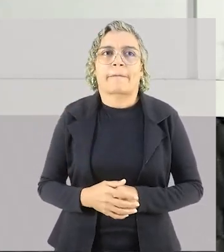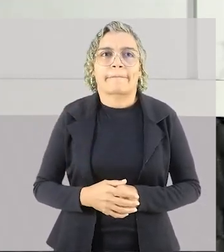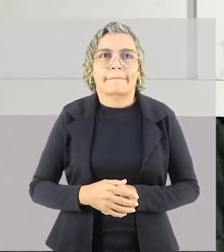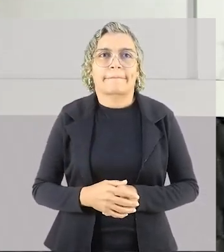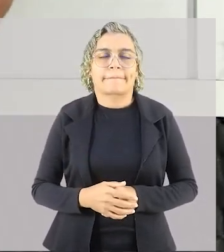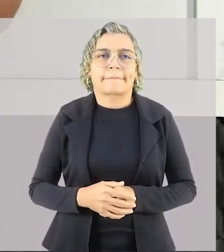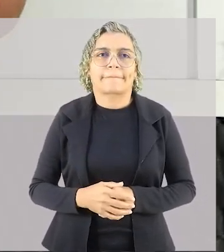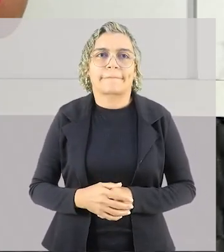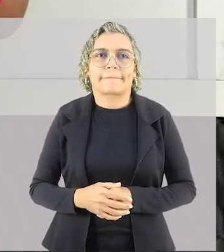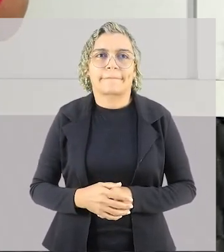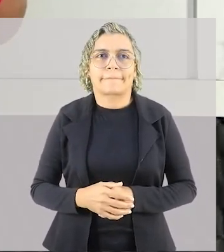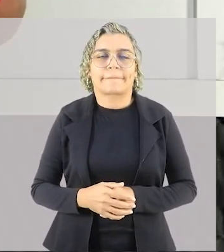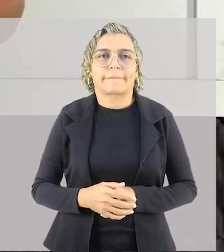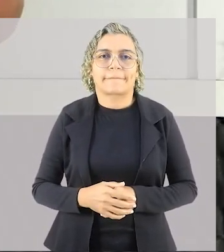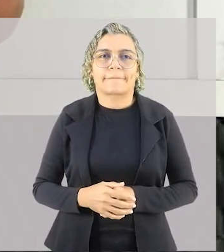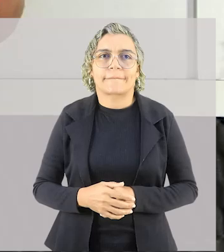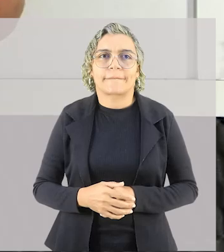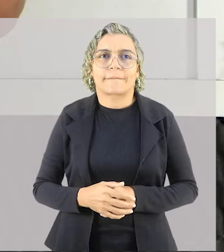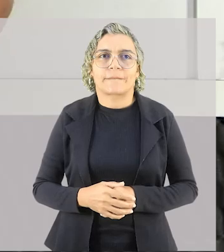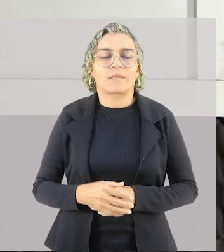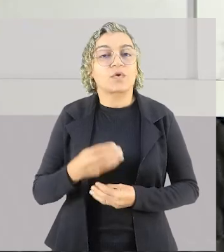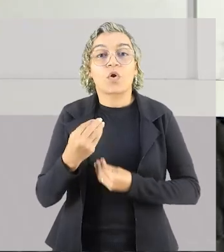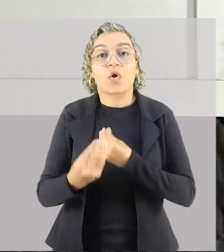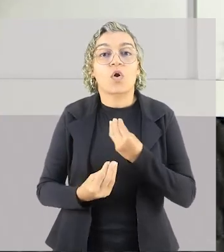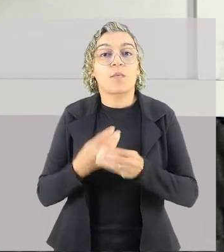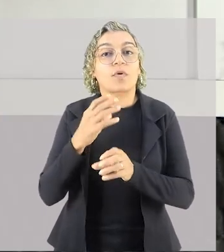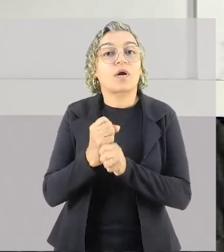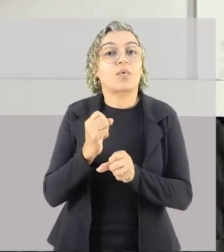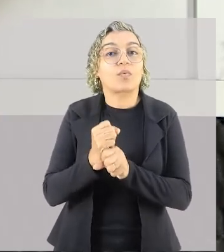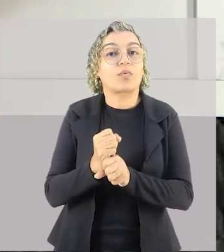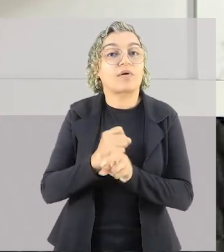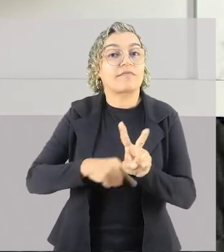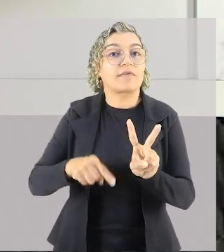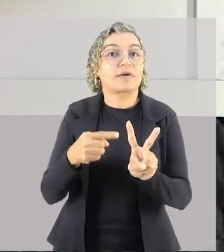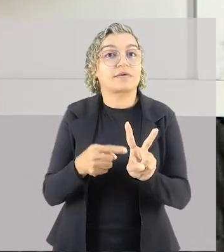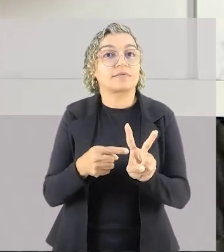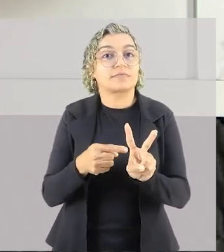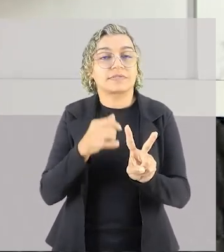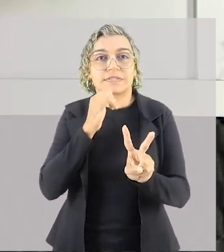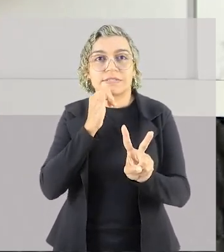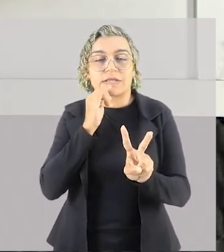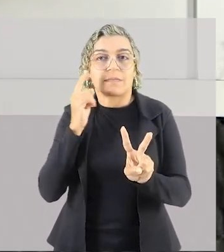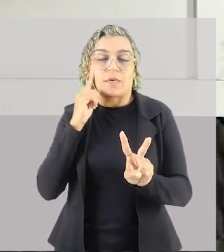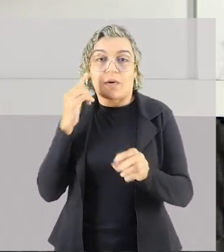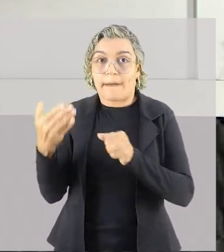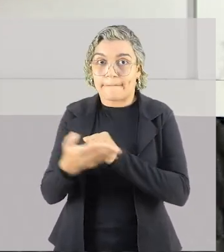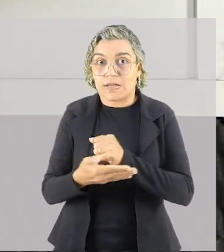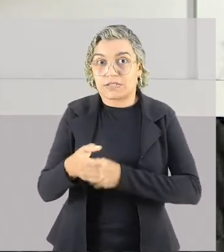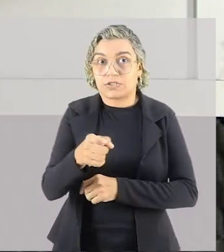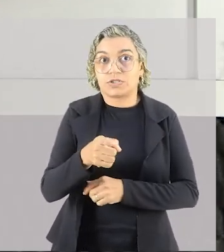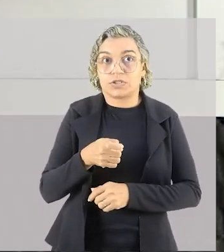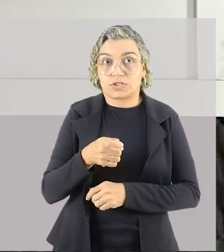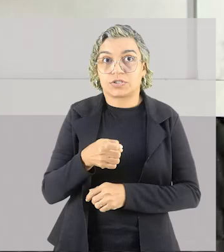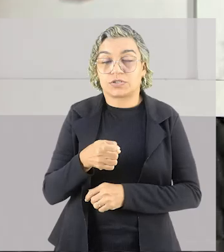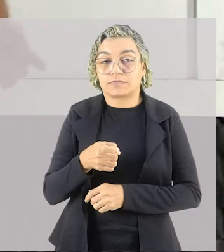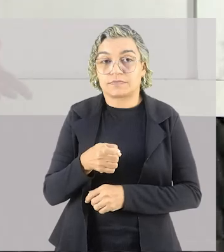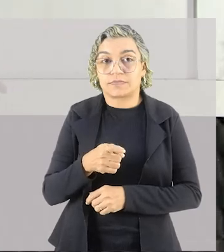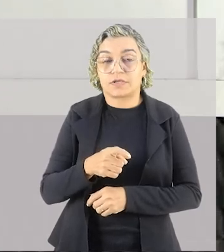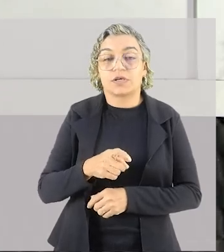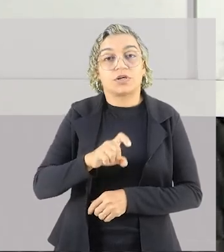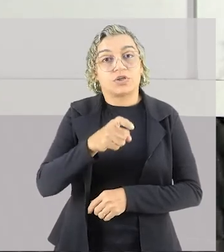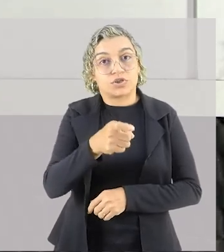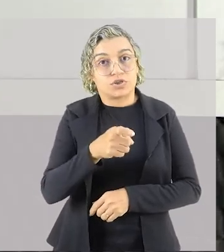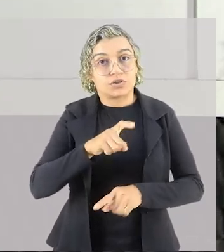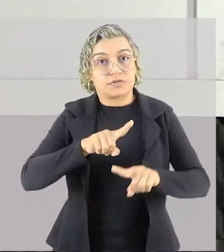Ora, como é que você calcula o volume? Aqui, como a base é X, né? X vezes X é